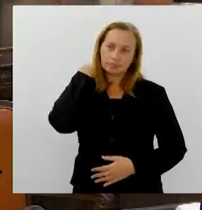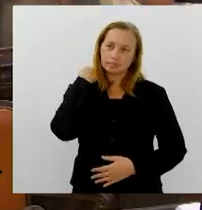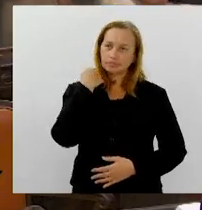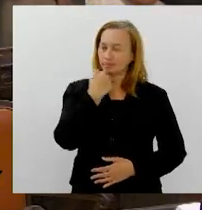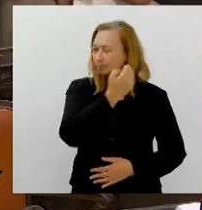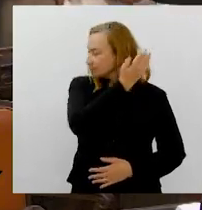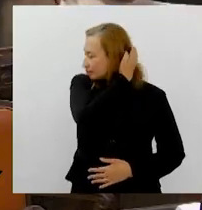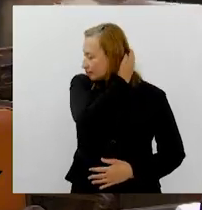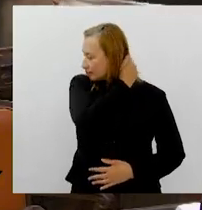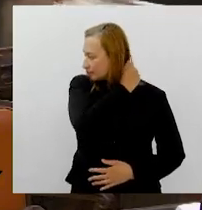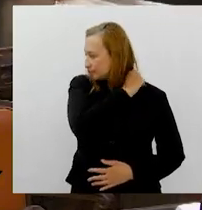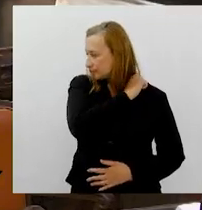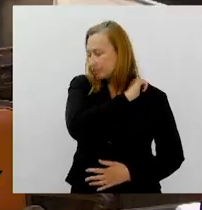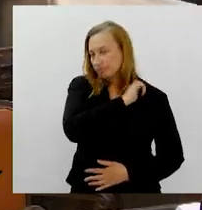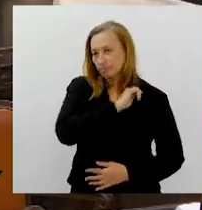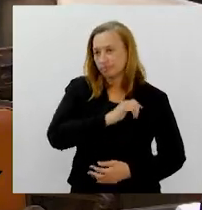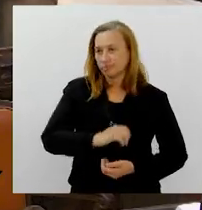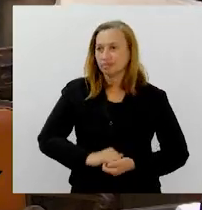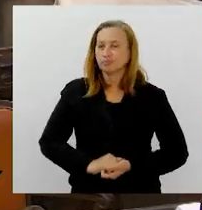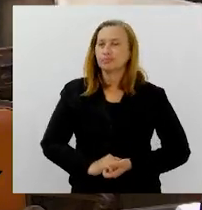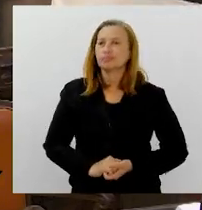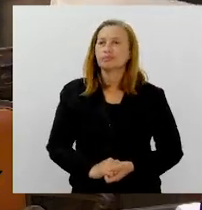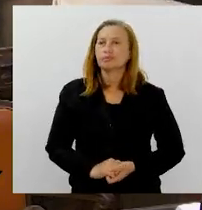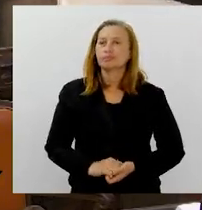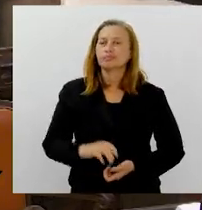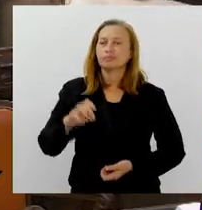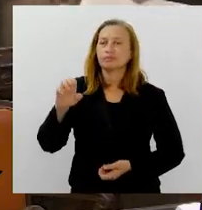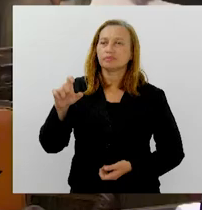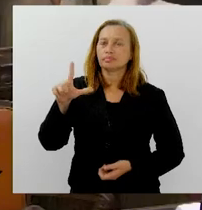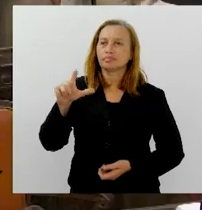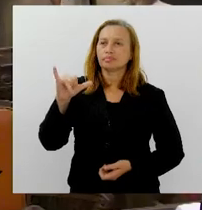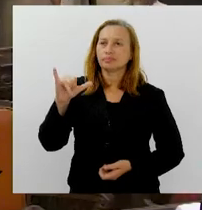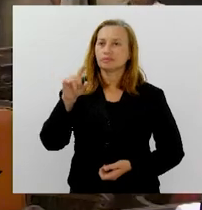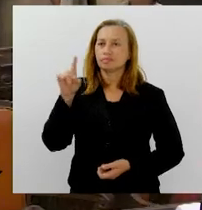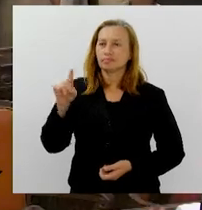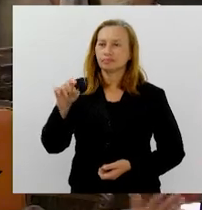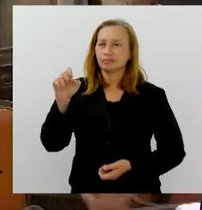Próximo agraciado, Eliseu dos Santos Felipe.